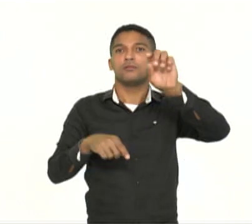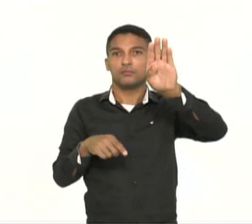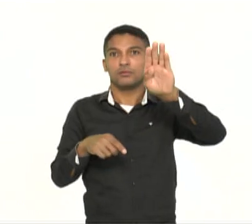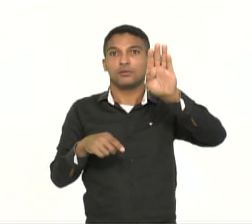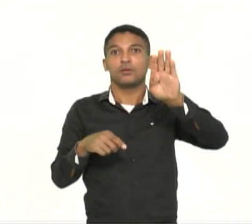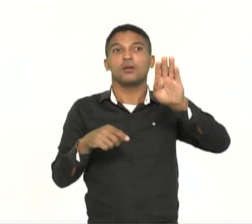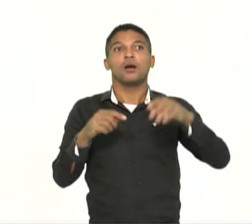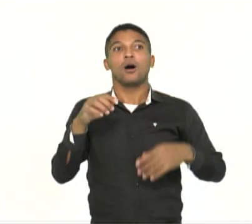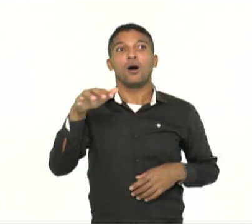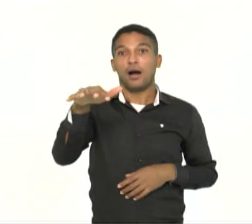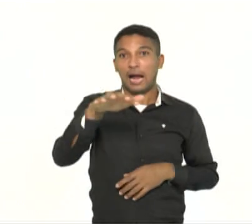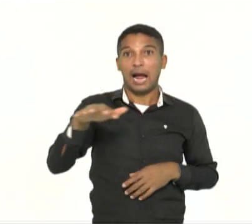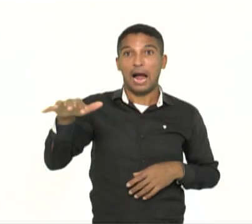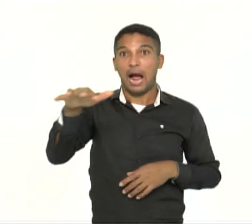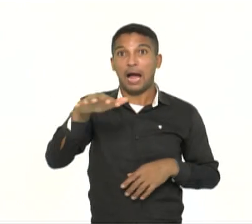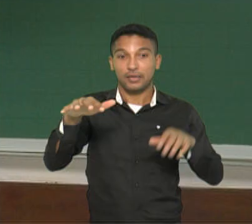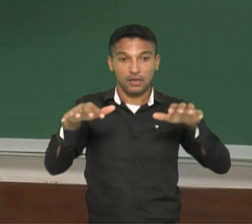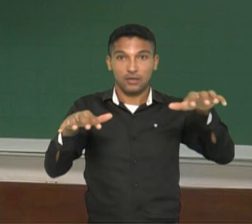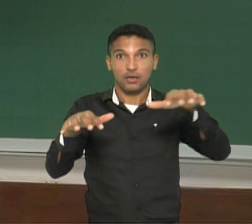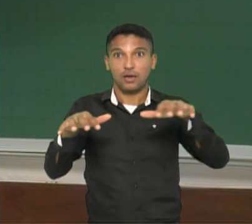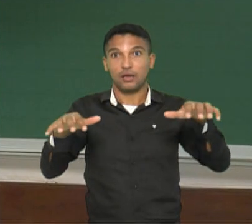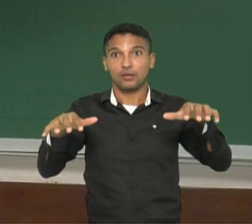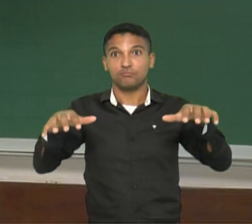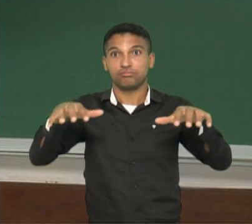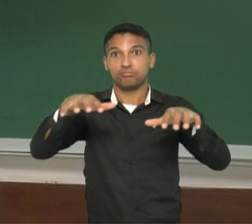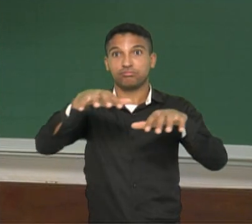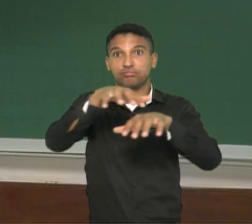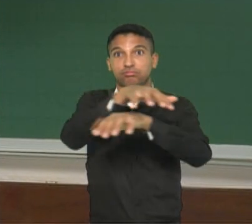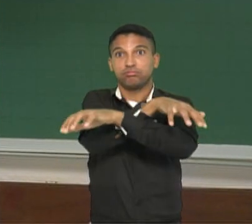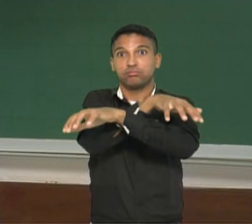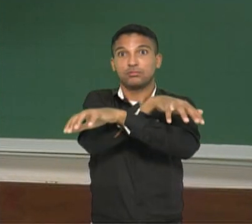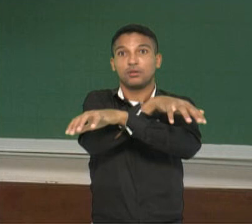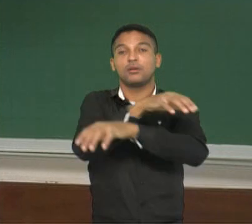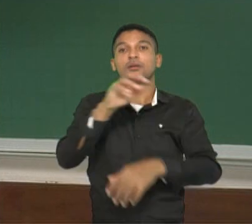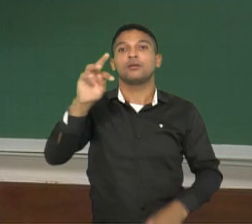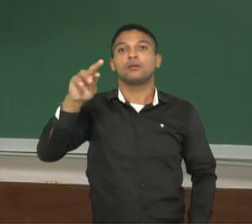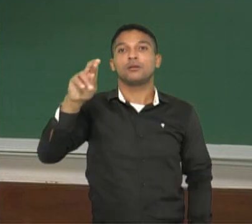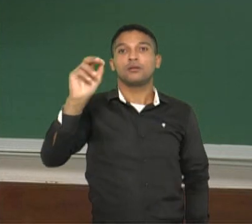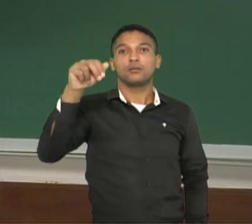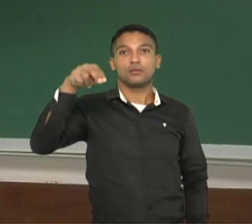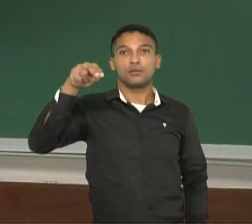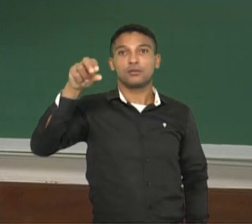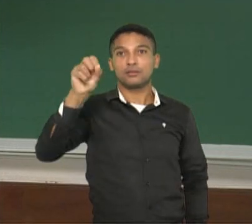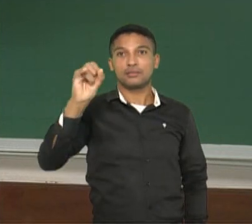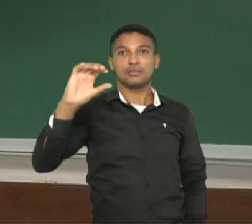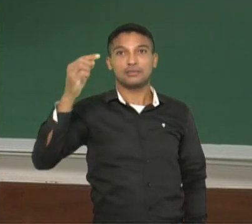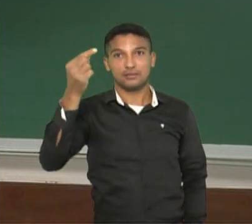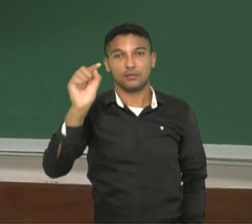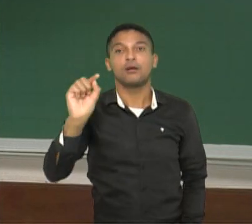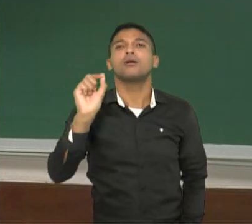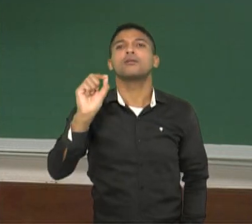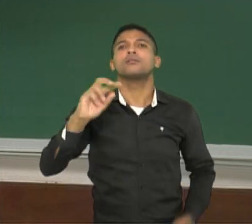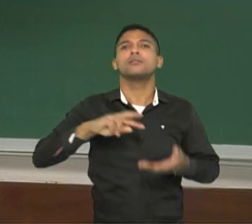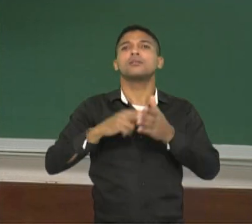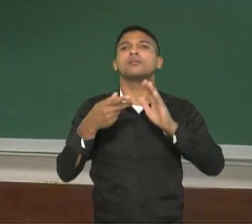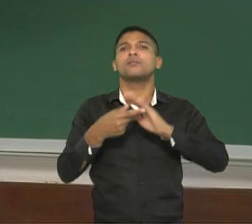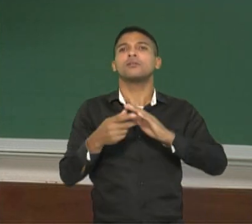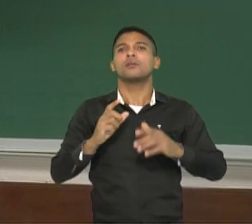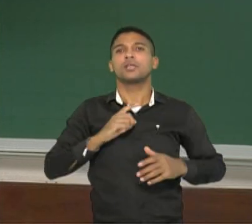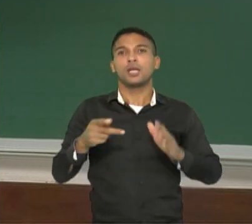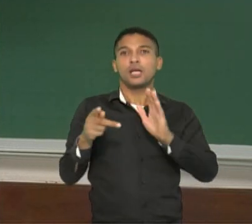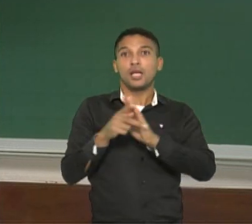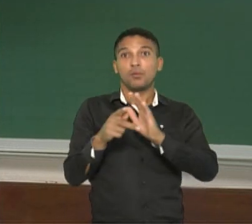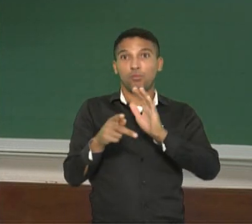B, área de transição. Então, segundo os critérios propostos por Aziz Absaber, As áreas de transição são aquelas que ficam entre os